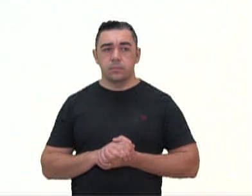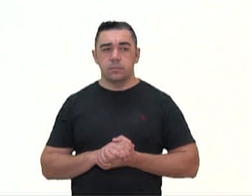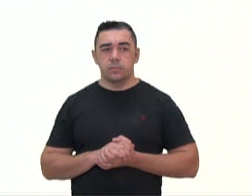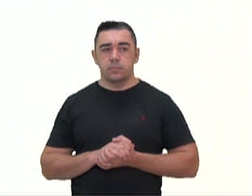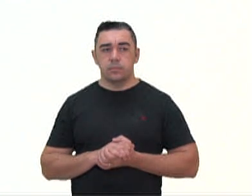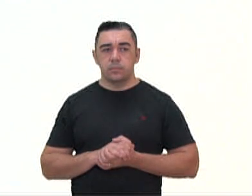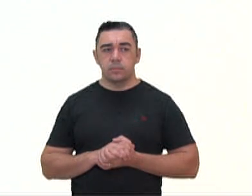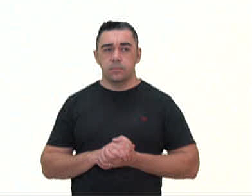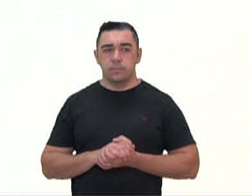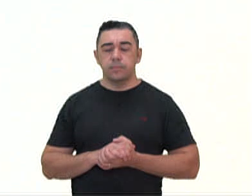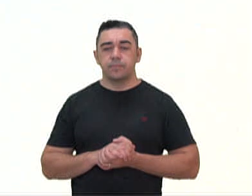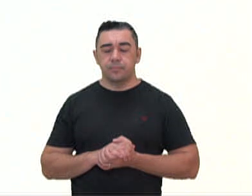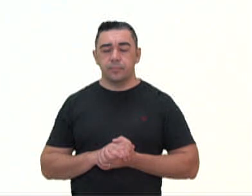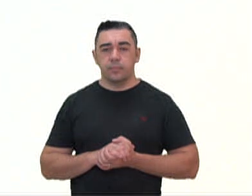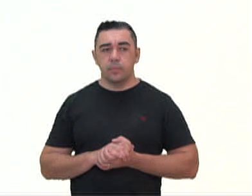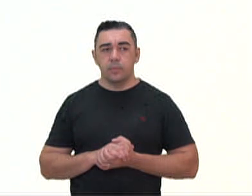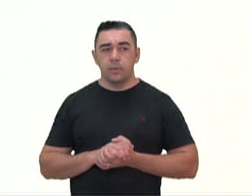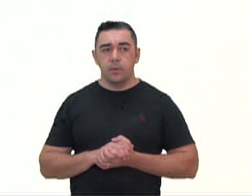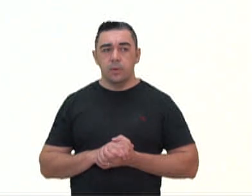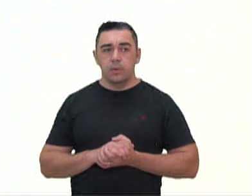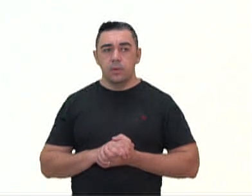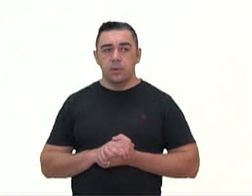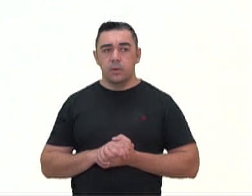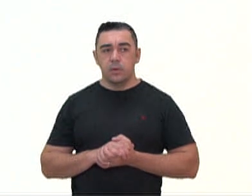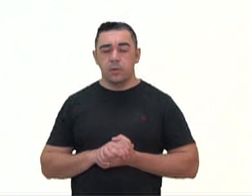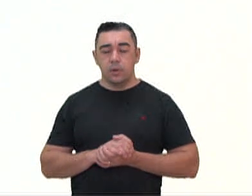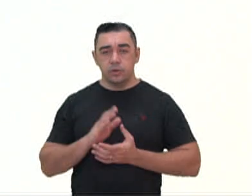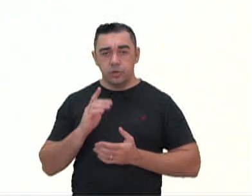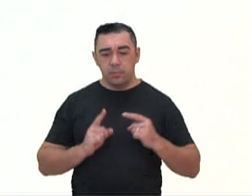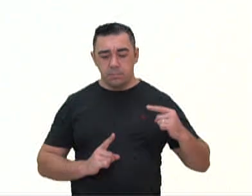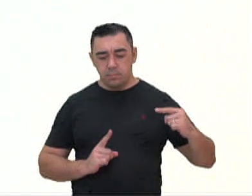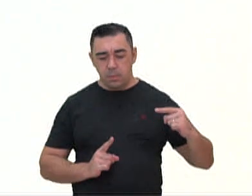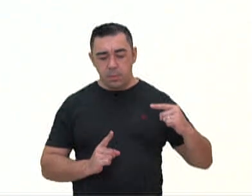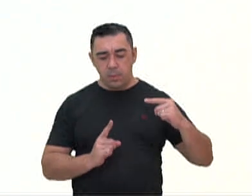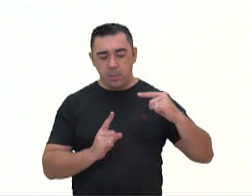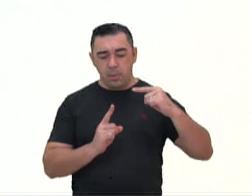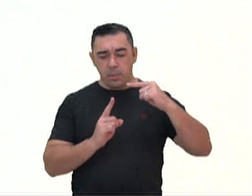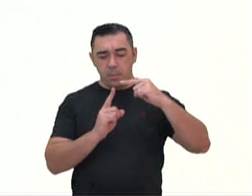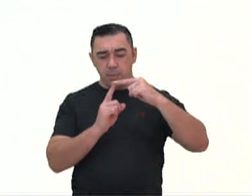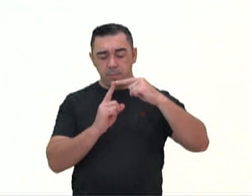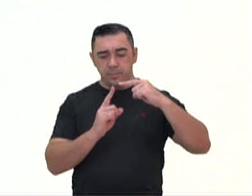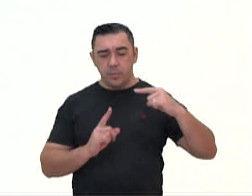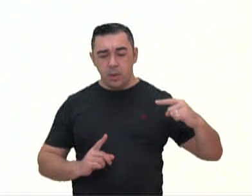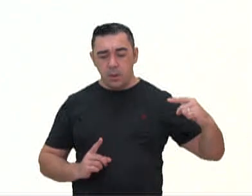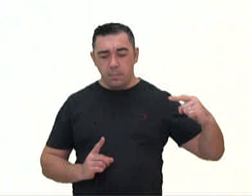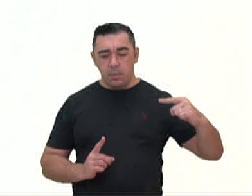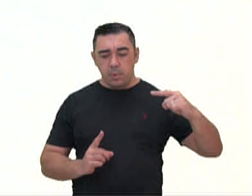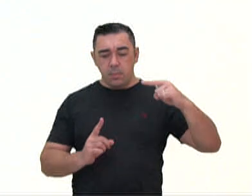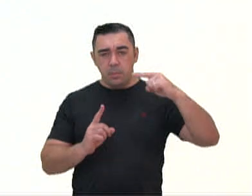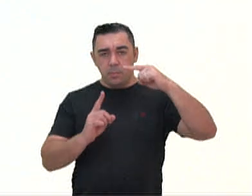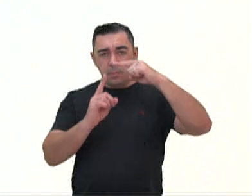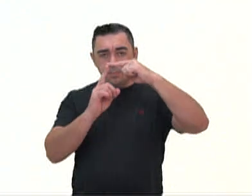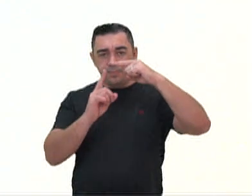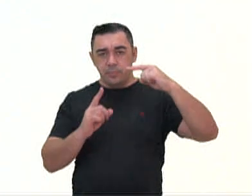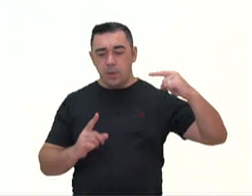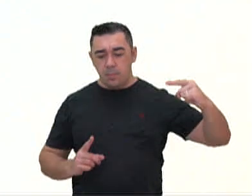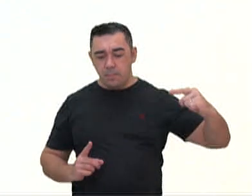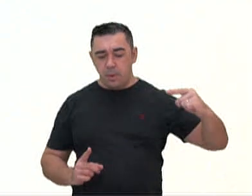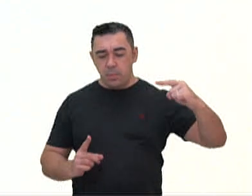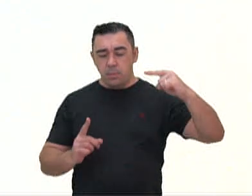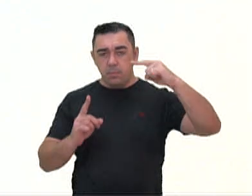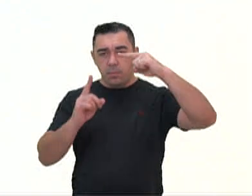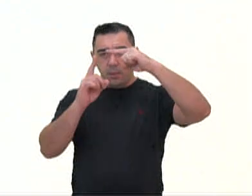2, a imagem é 3. Lembra, o domínio pega todos os valores de x, eixo das abscissas.